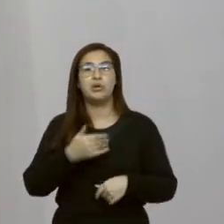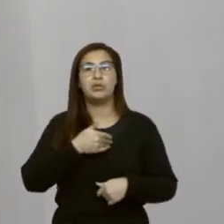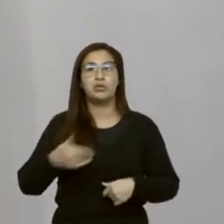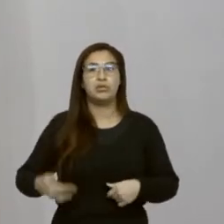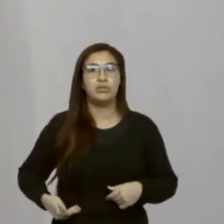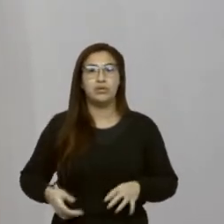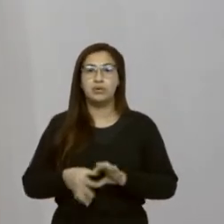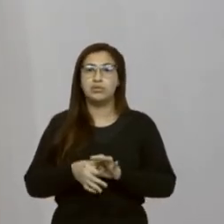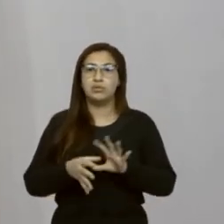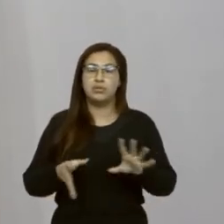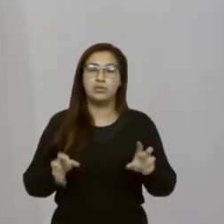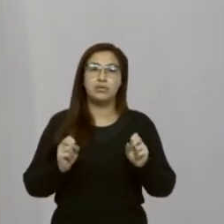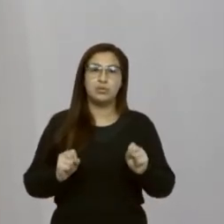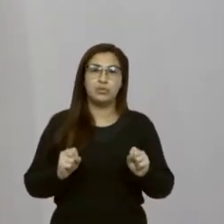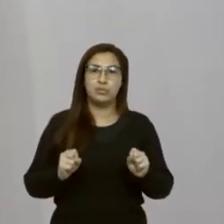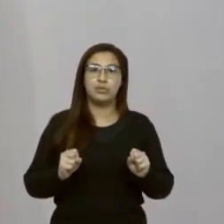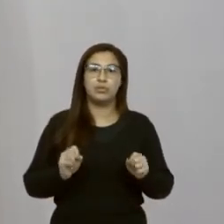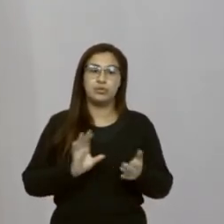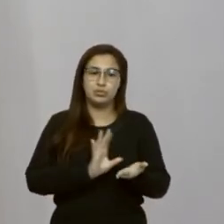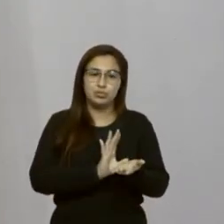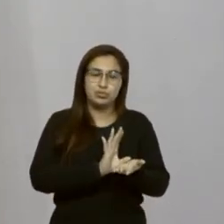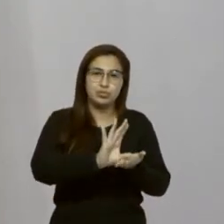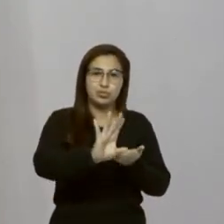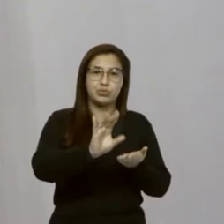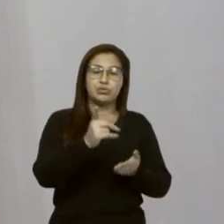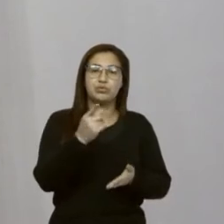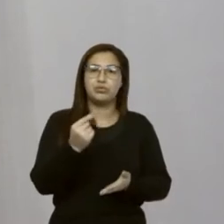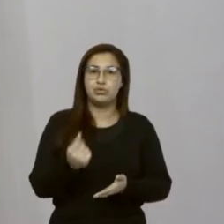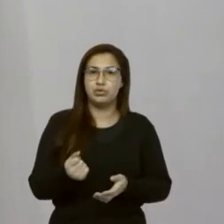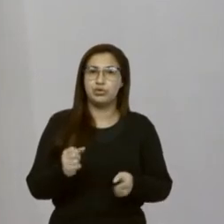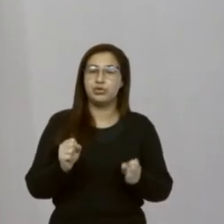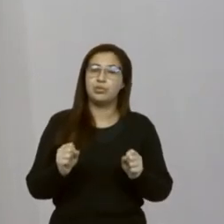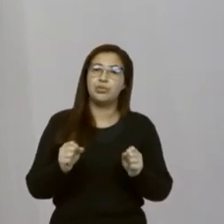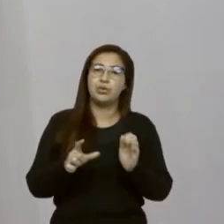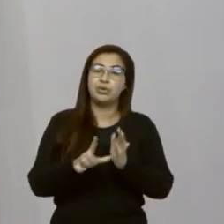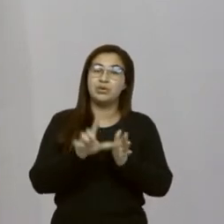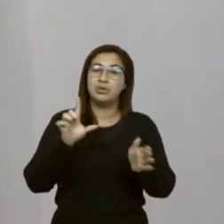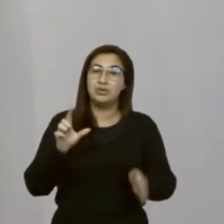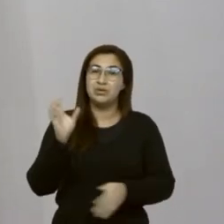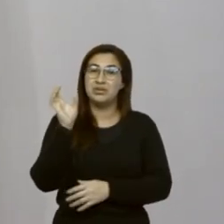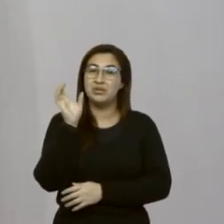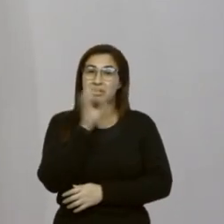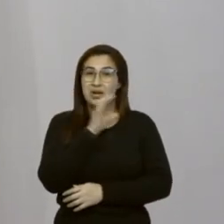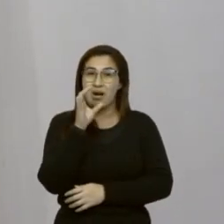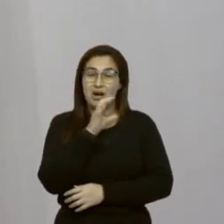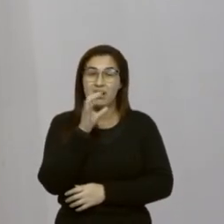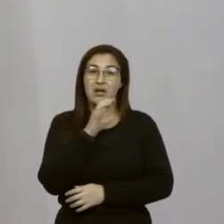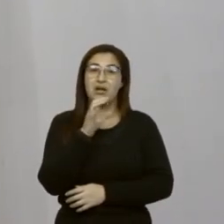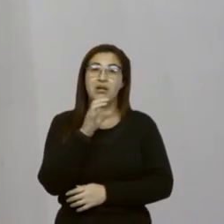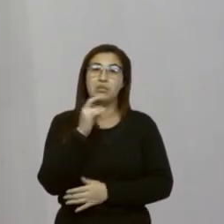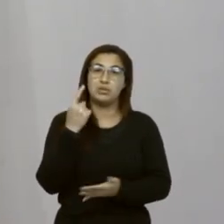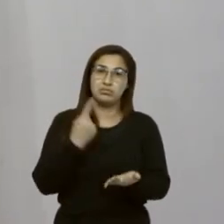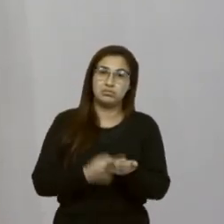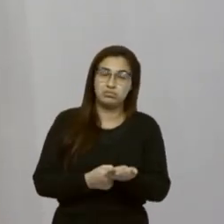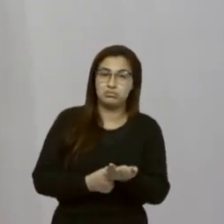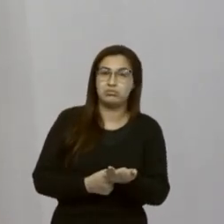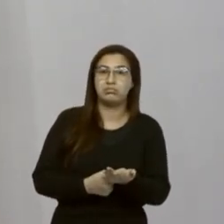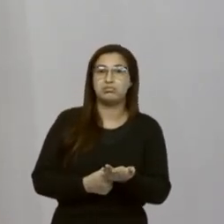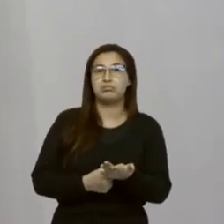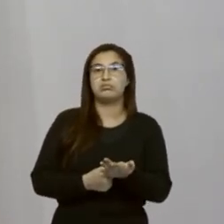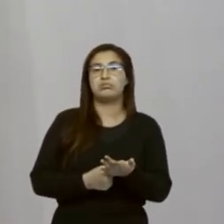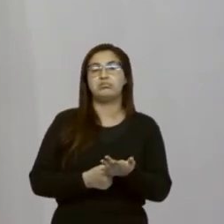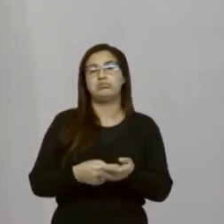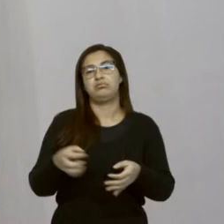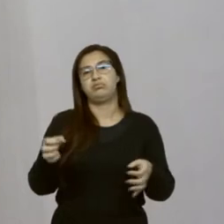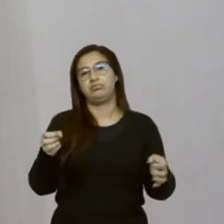para aportar recursos, para que possa, o quanto antes, o mais rápido possível, restabelecer a